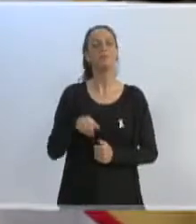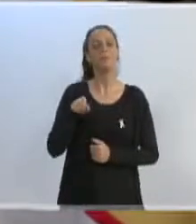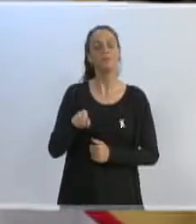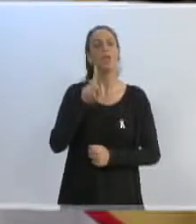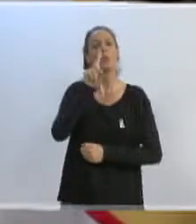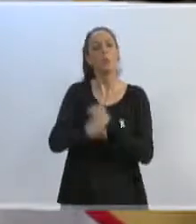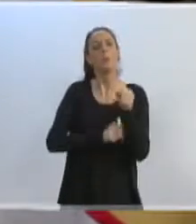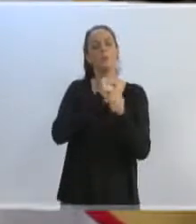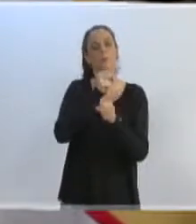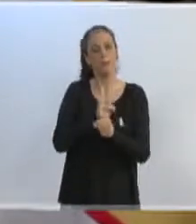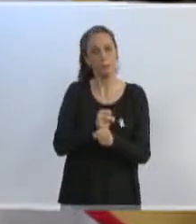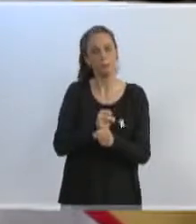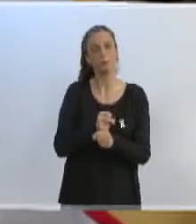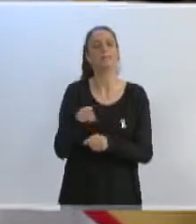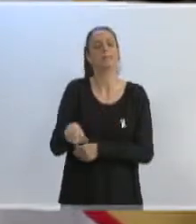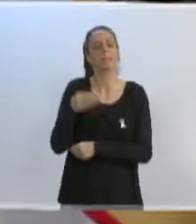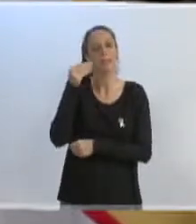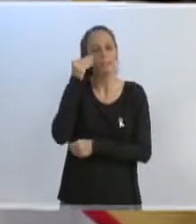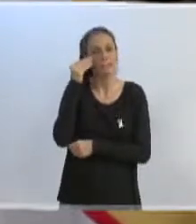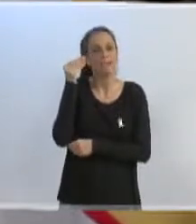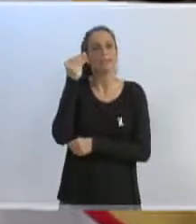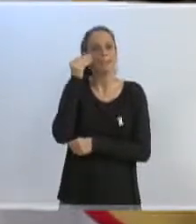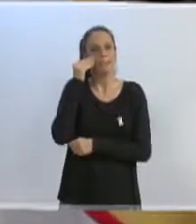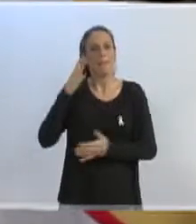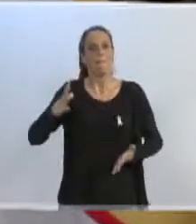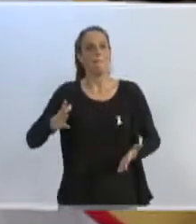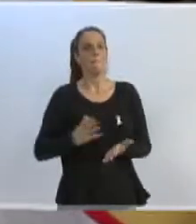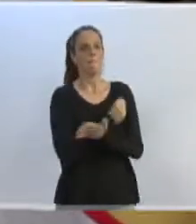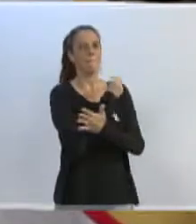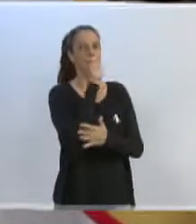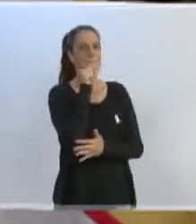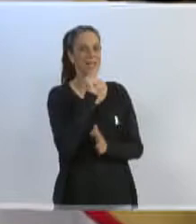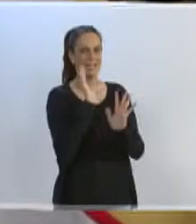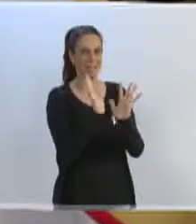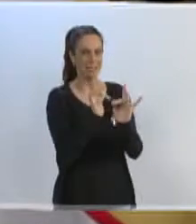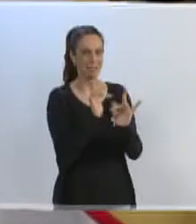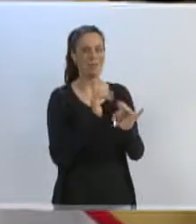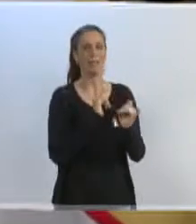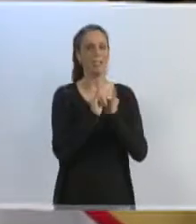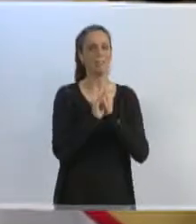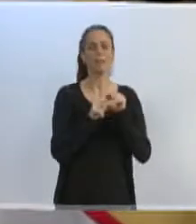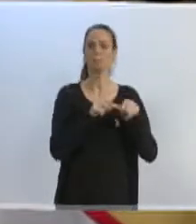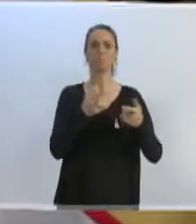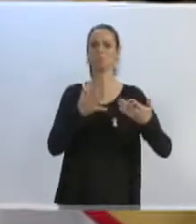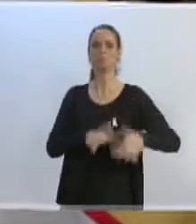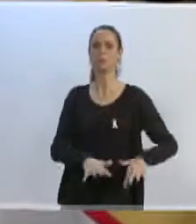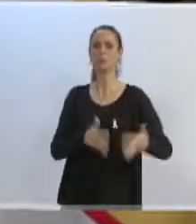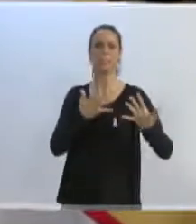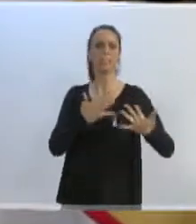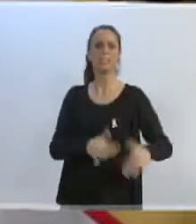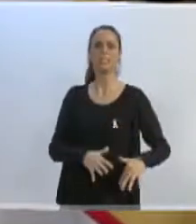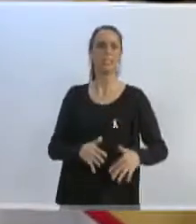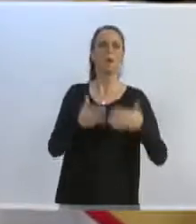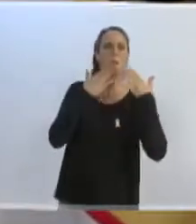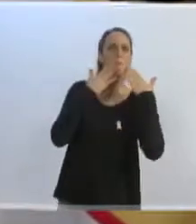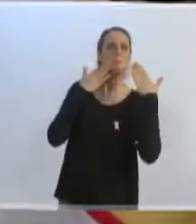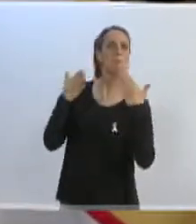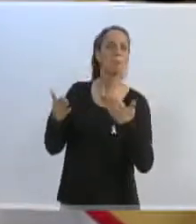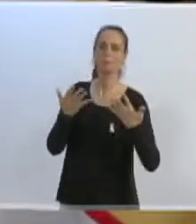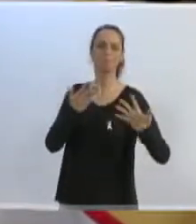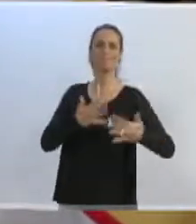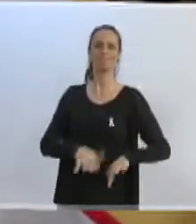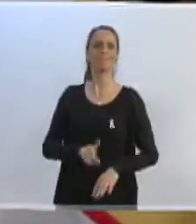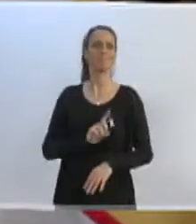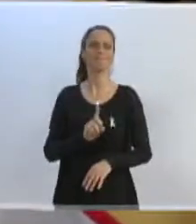1 ano tentando namorar uma moça pela internet, e ela não queria se apresentar de jeito nenhum, porque só